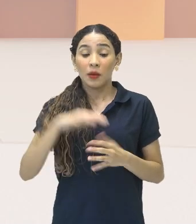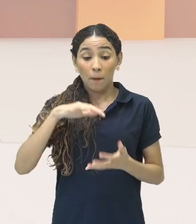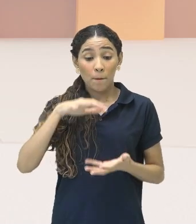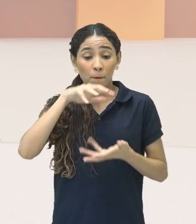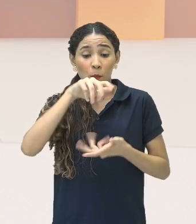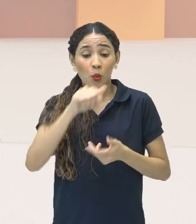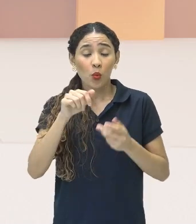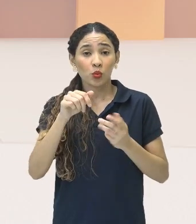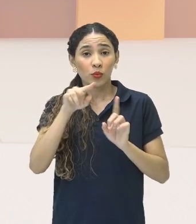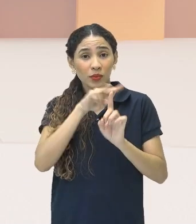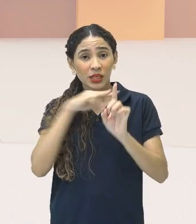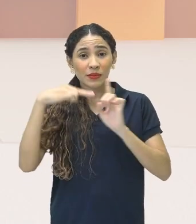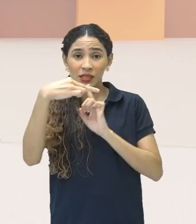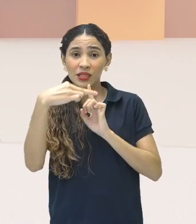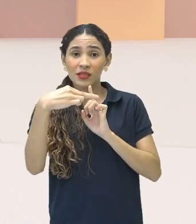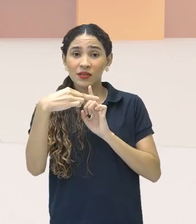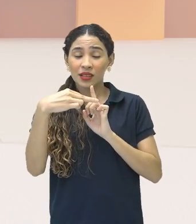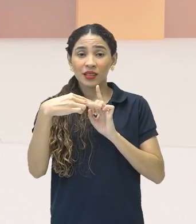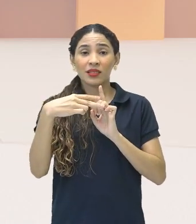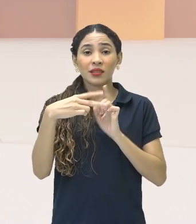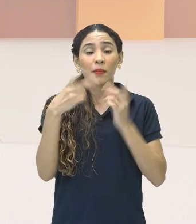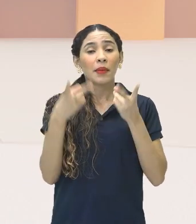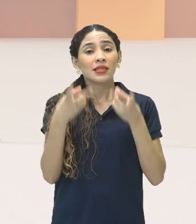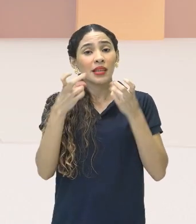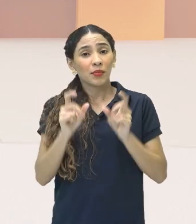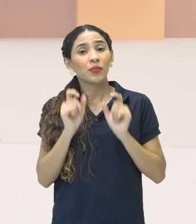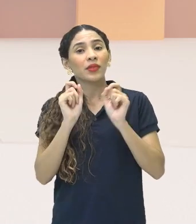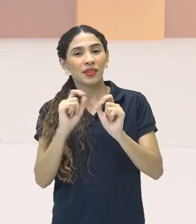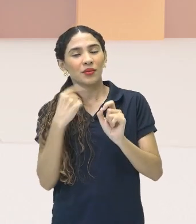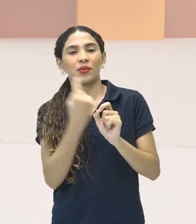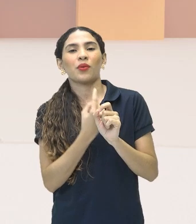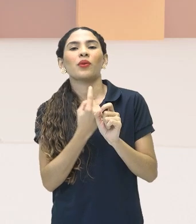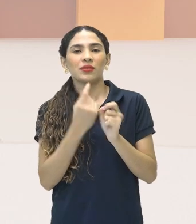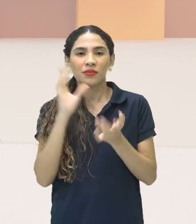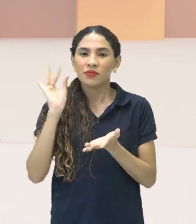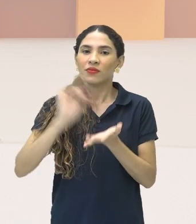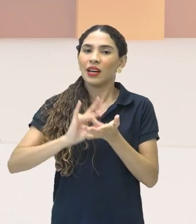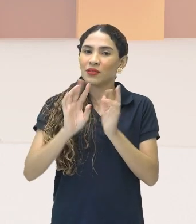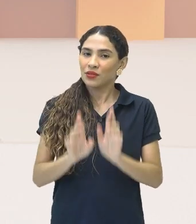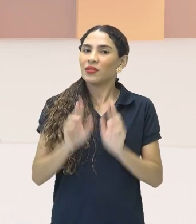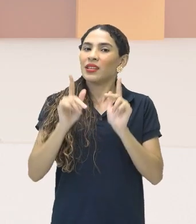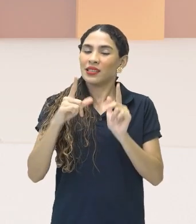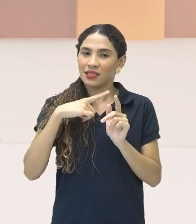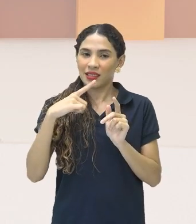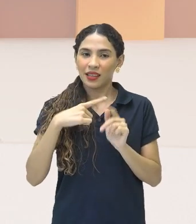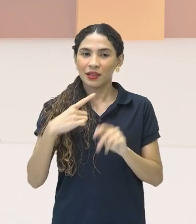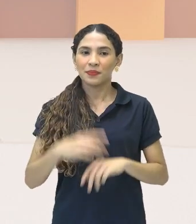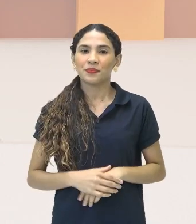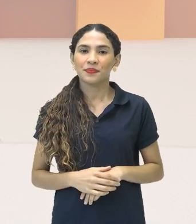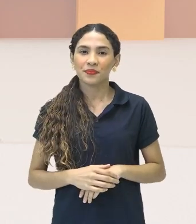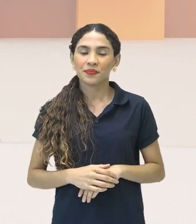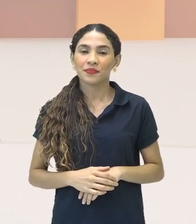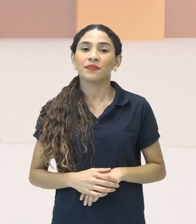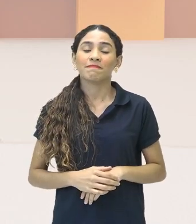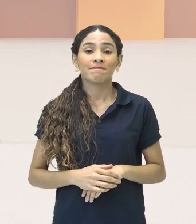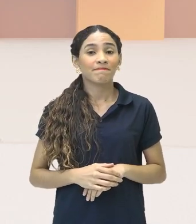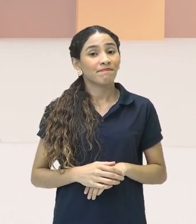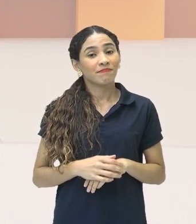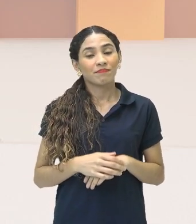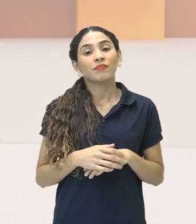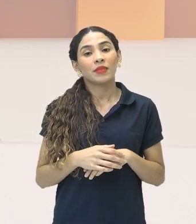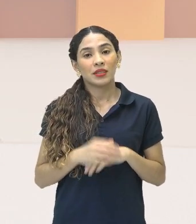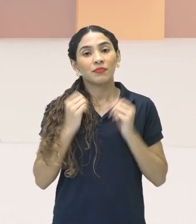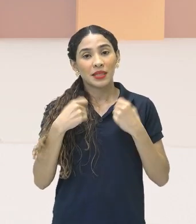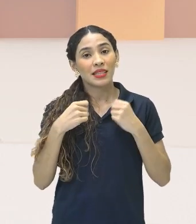mundo, nesse planeta, aqui dentro, aí a gente percebe, né, as diferenças que existem. Né? Não deveria ser